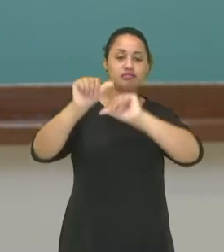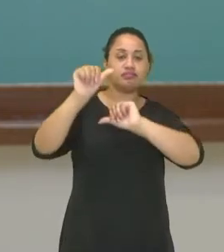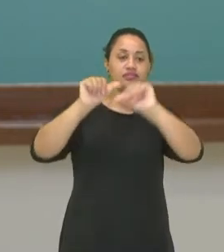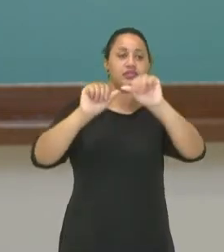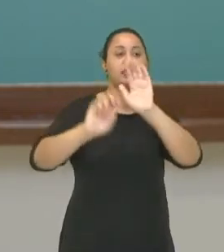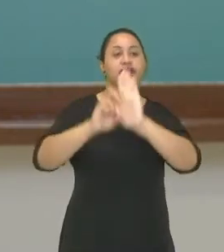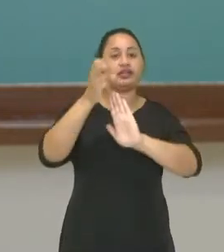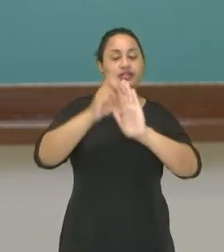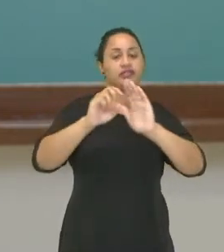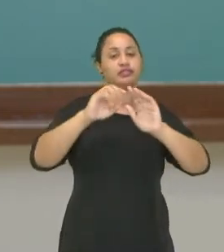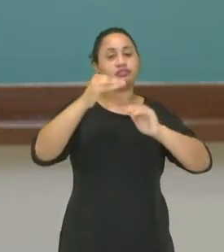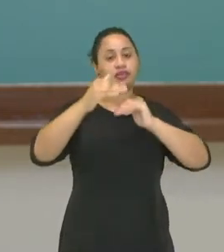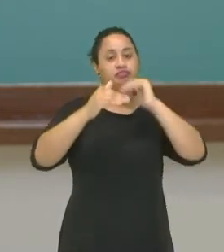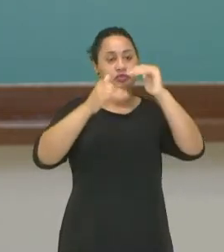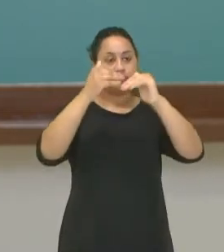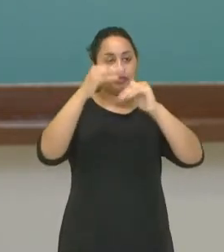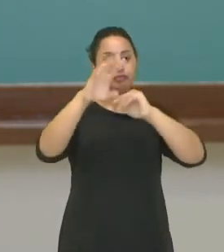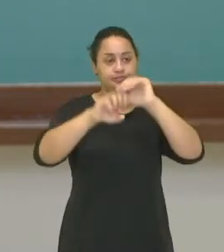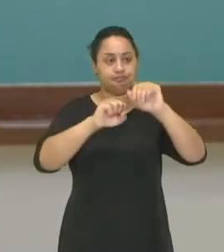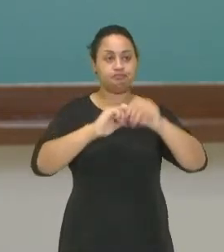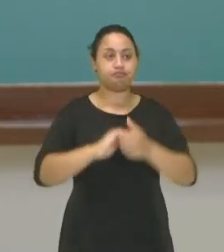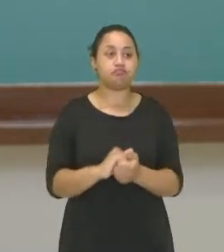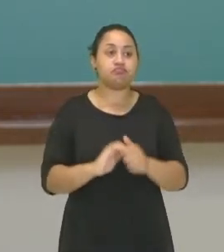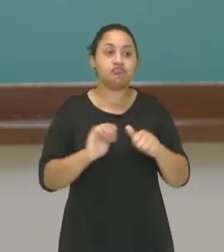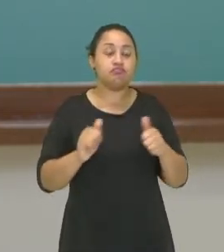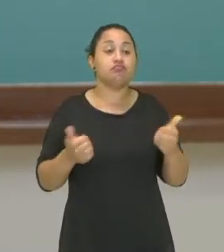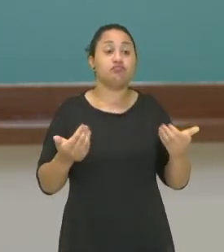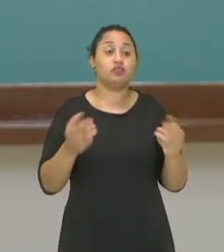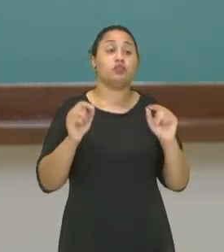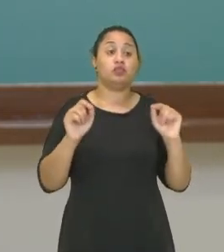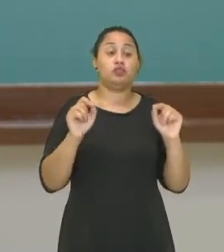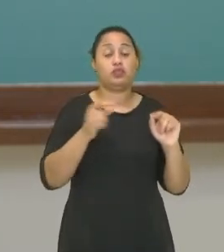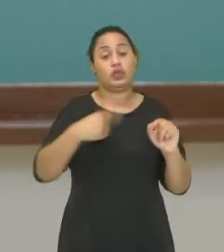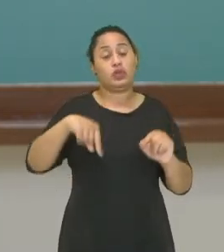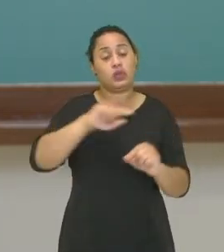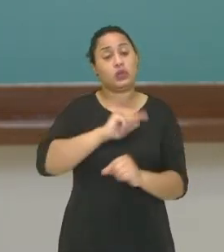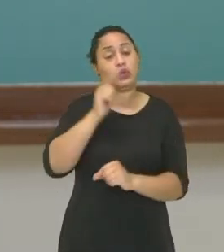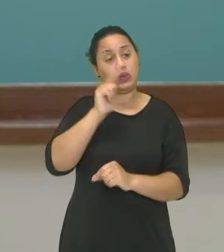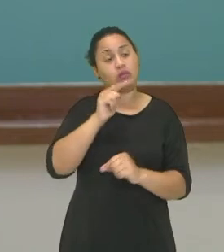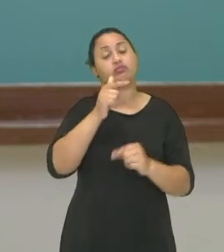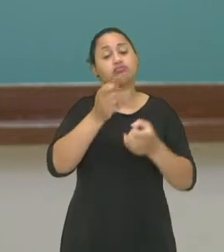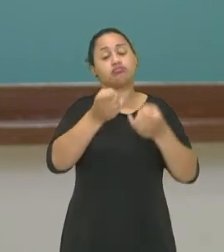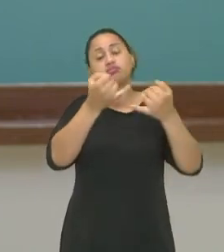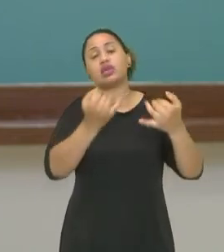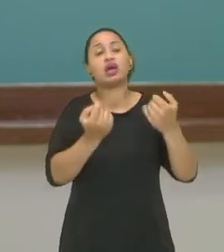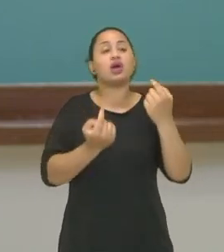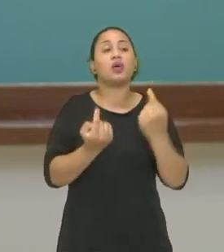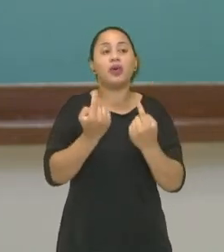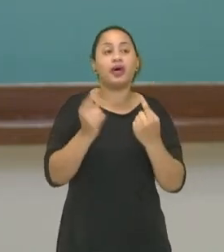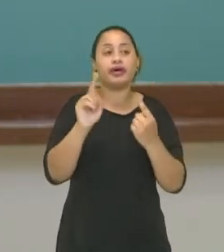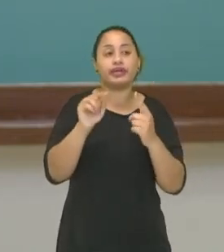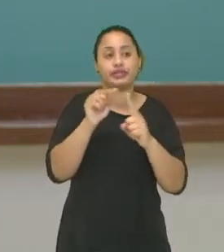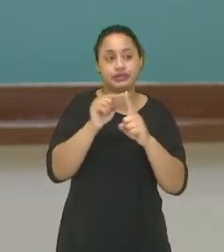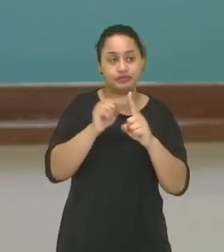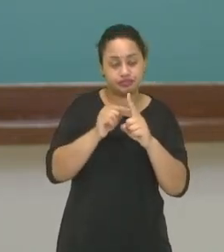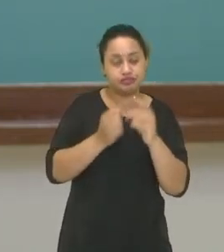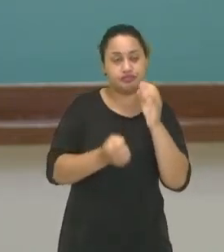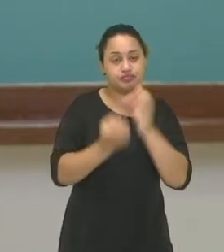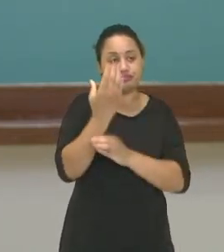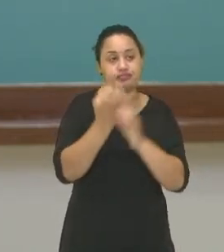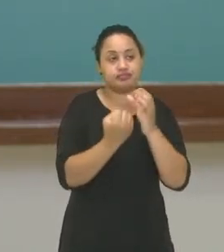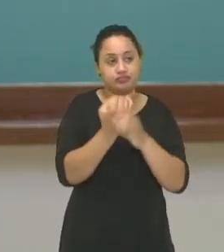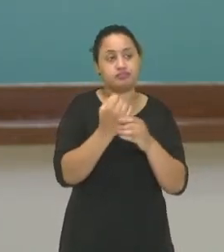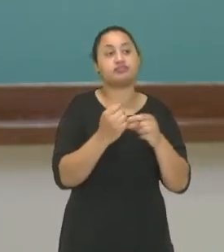nível para outro, tá? Então, com isso, a gente consegue classificar, né, a produtividade